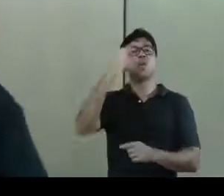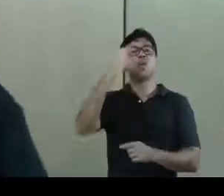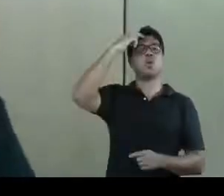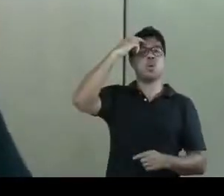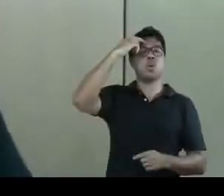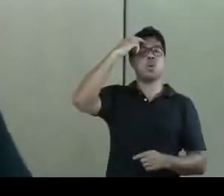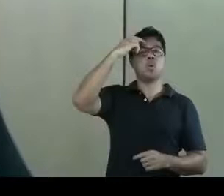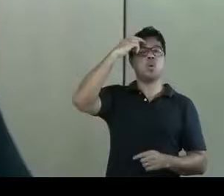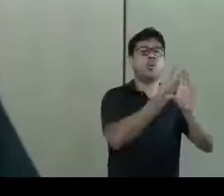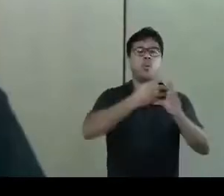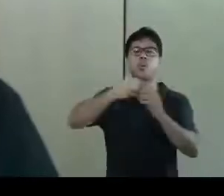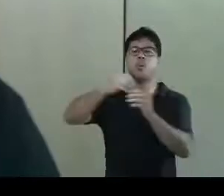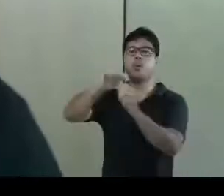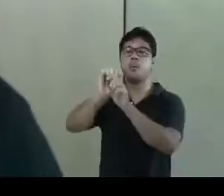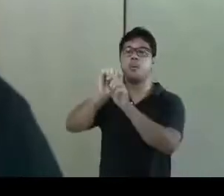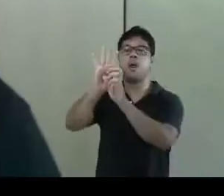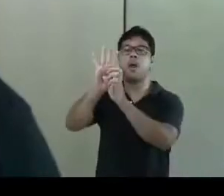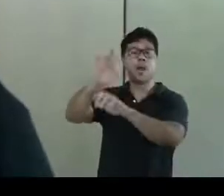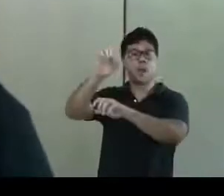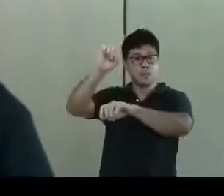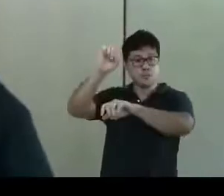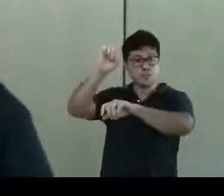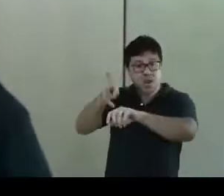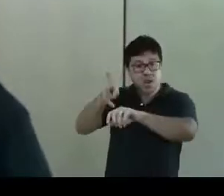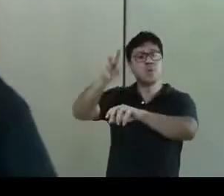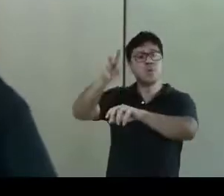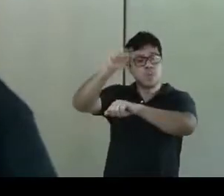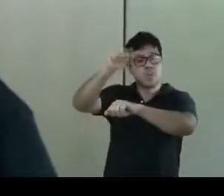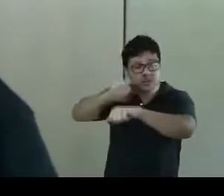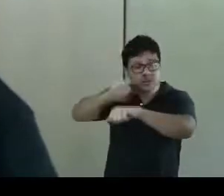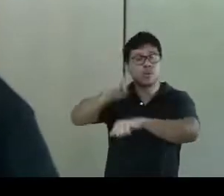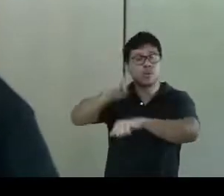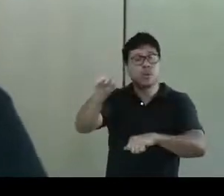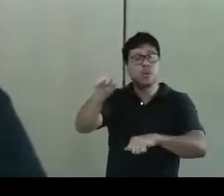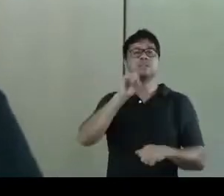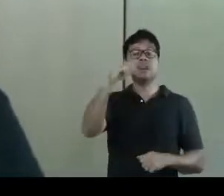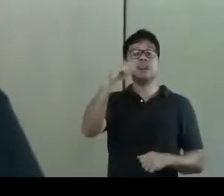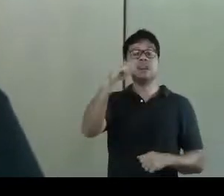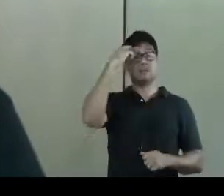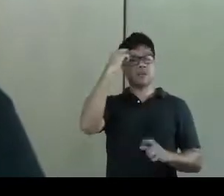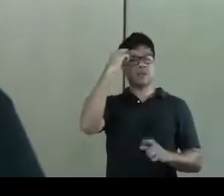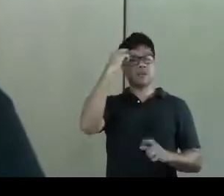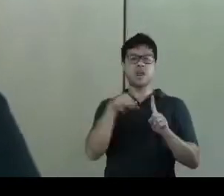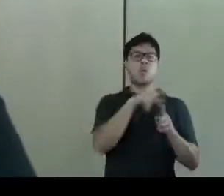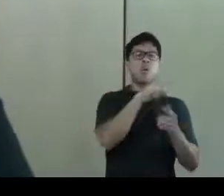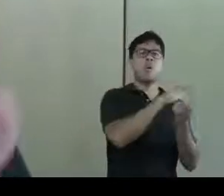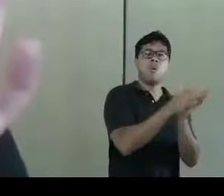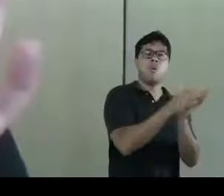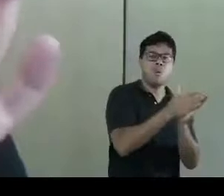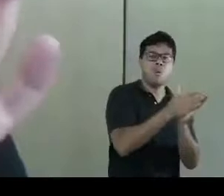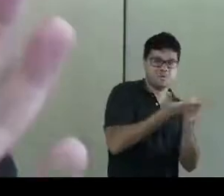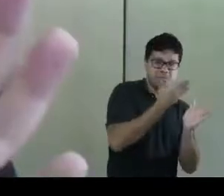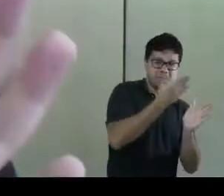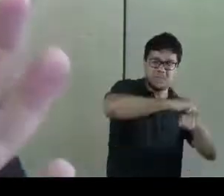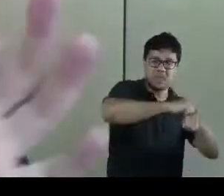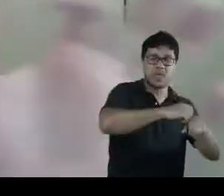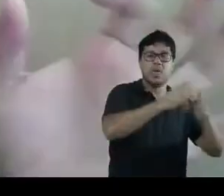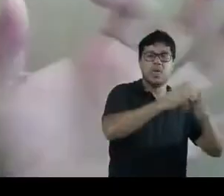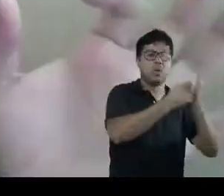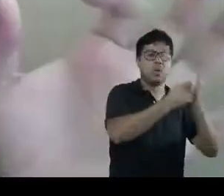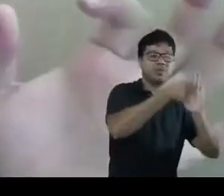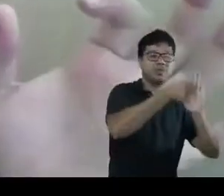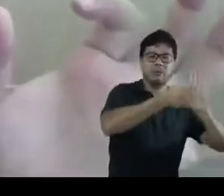cultura materializadora, né? Ou seja, a gente está falando que, se por um lado nós estamos descorporificando